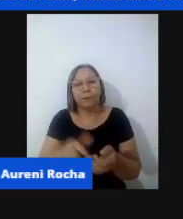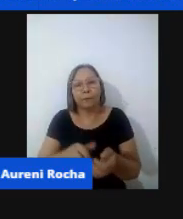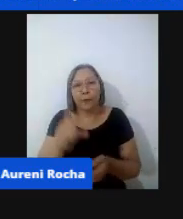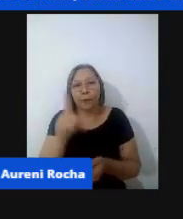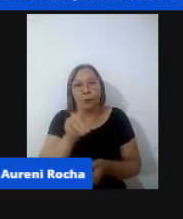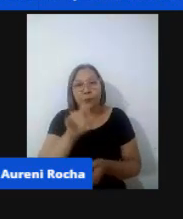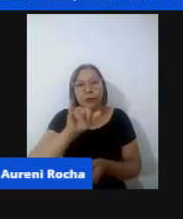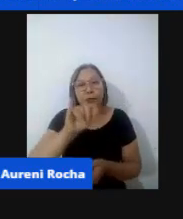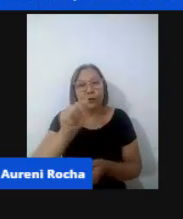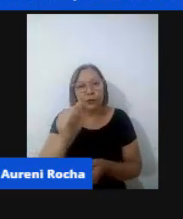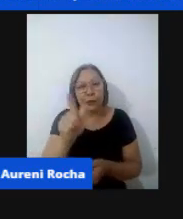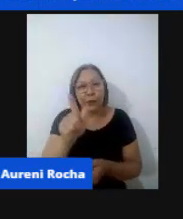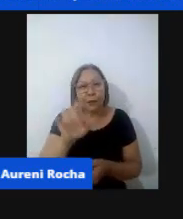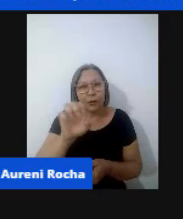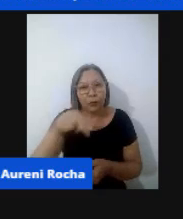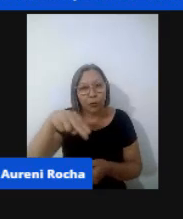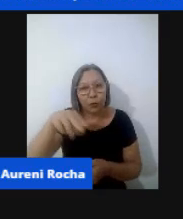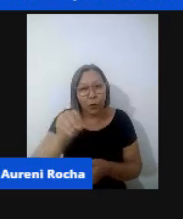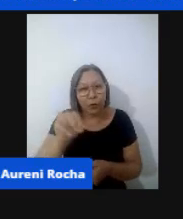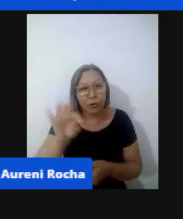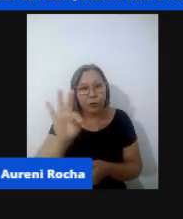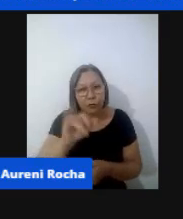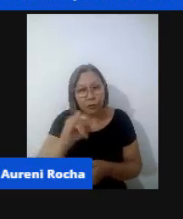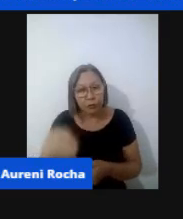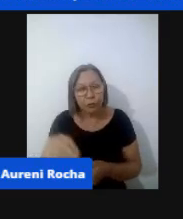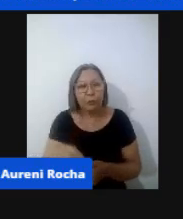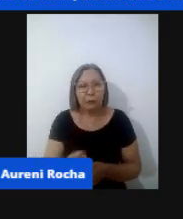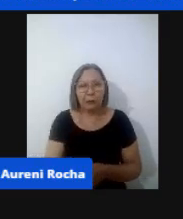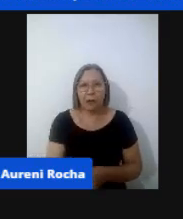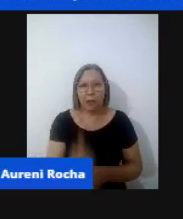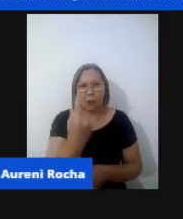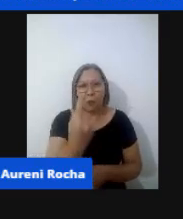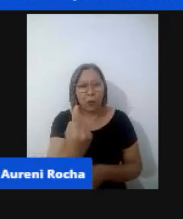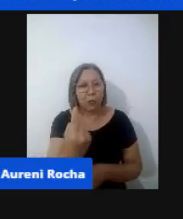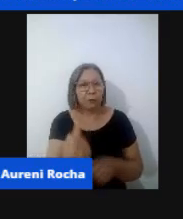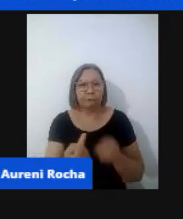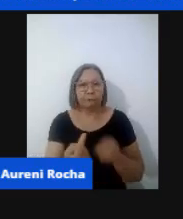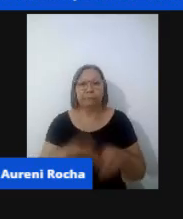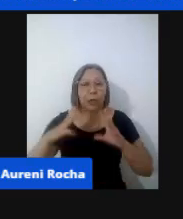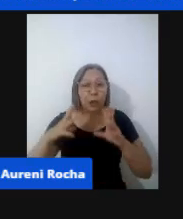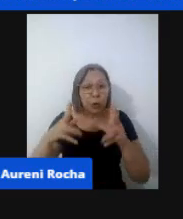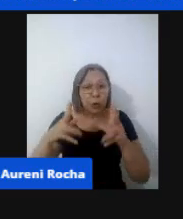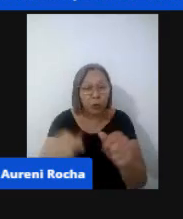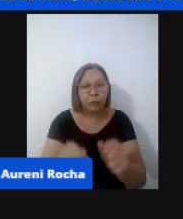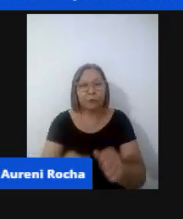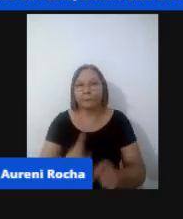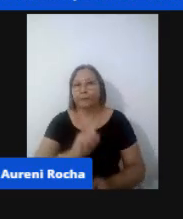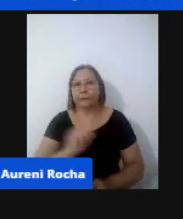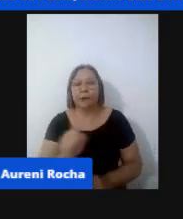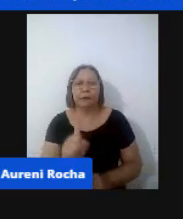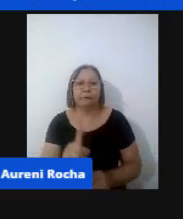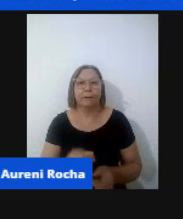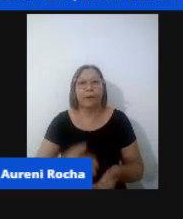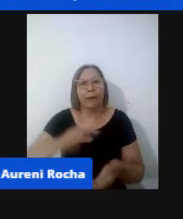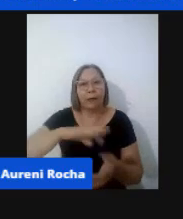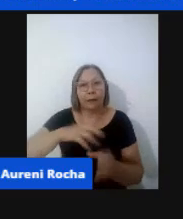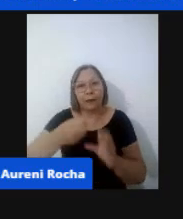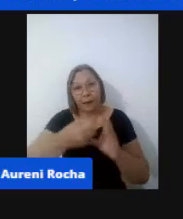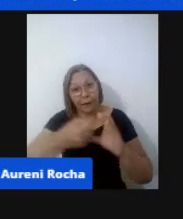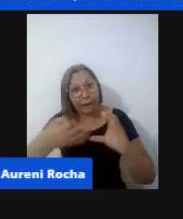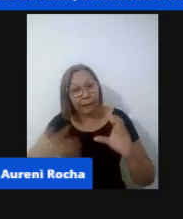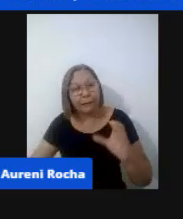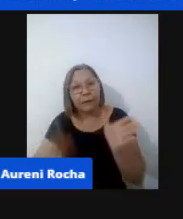indivíduo. Esse diagnóstico nos ajuda a orientar acerca de algumas características daquela